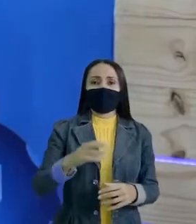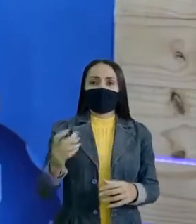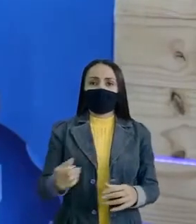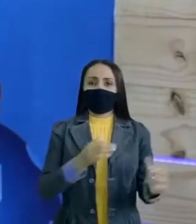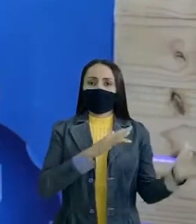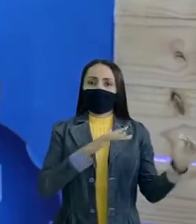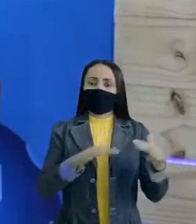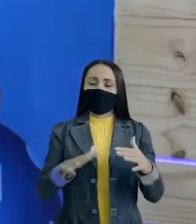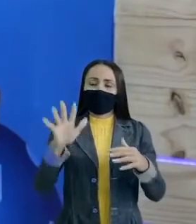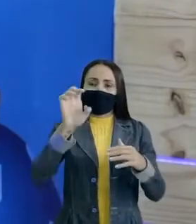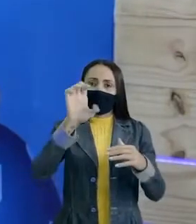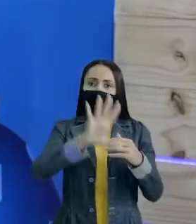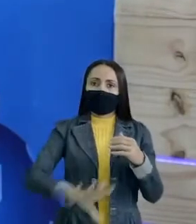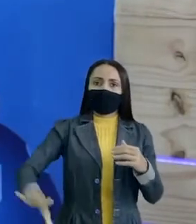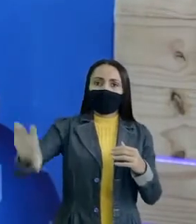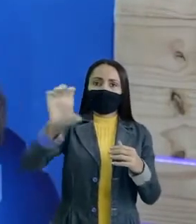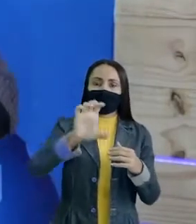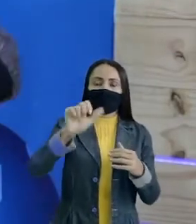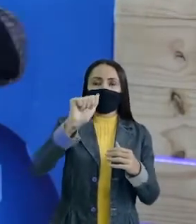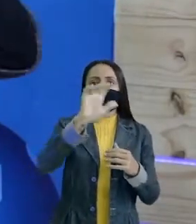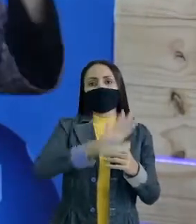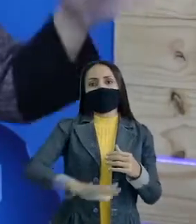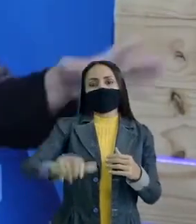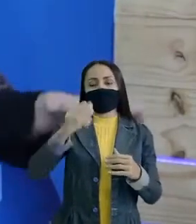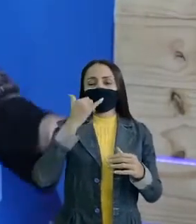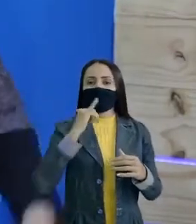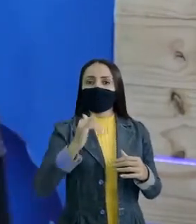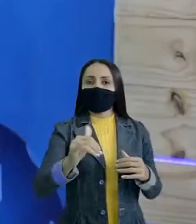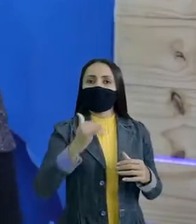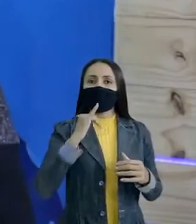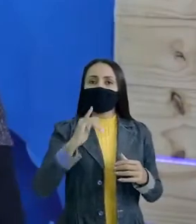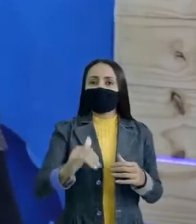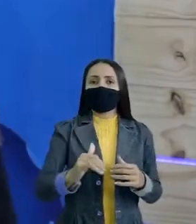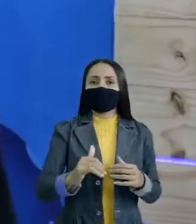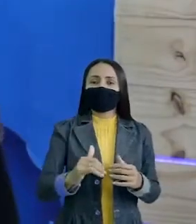europeus e asiáticos, italianos, e assim vai.